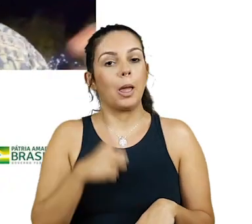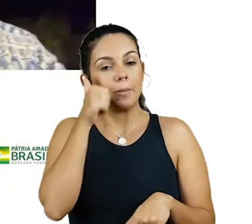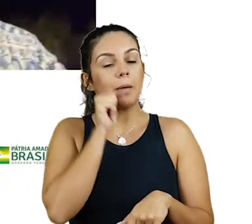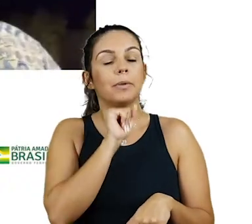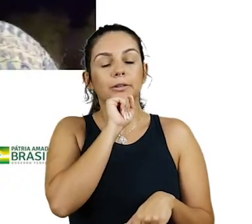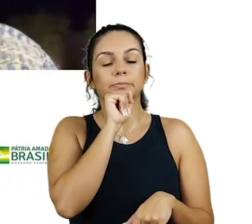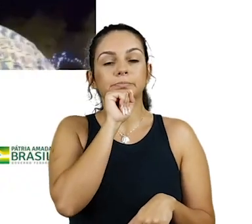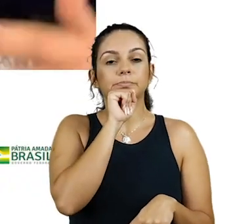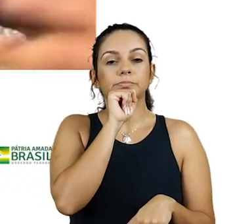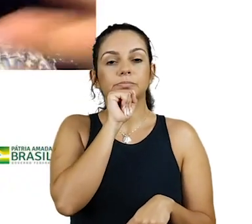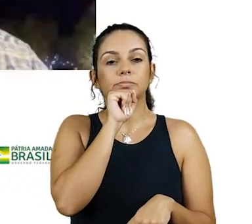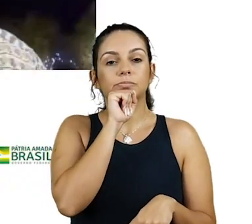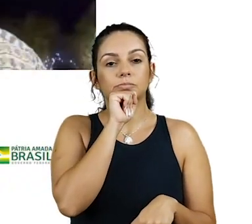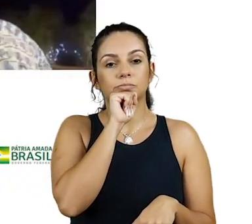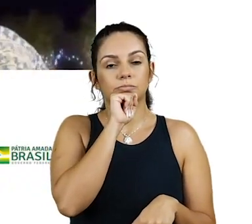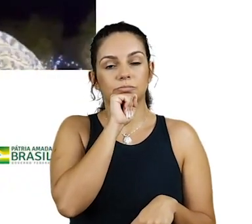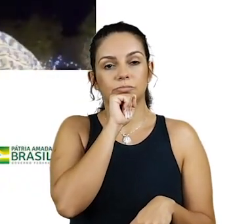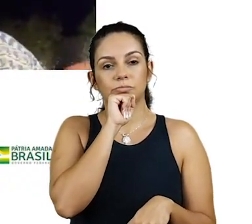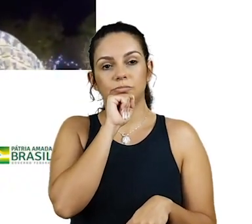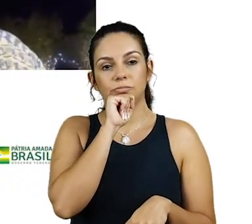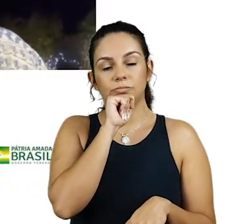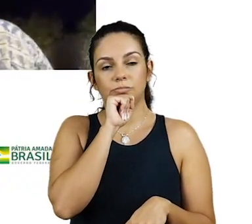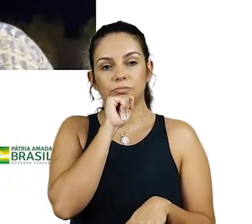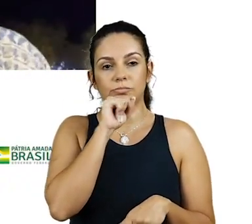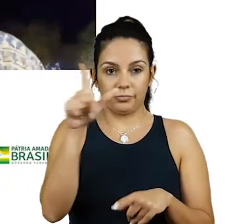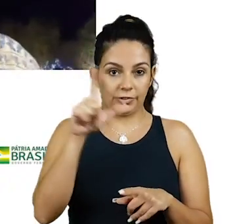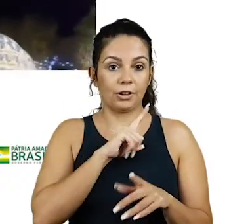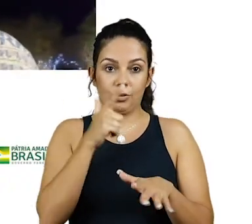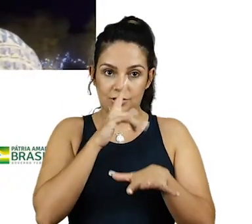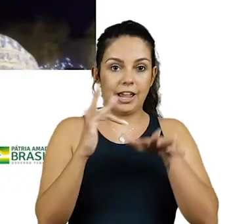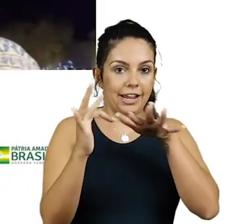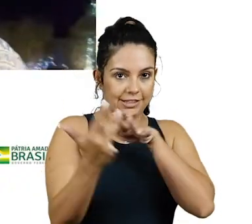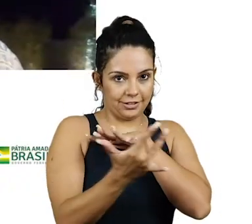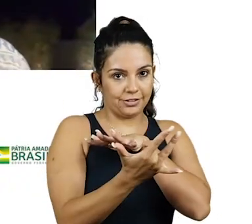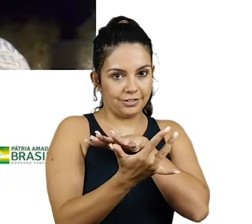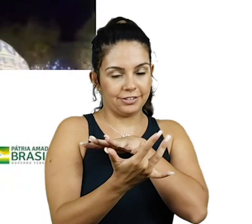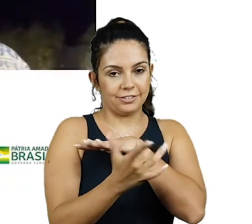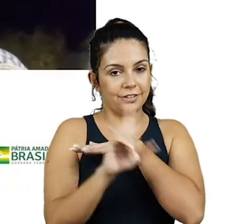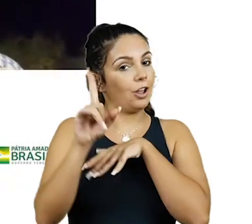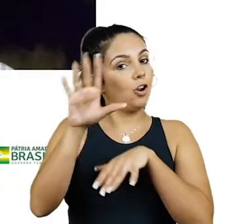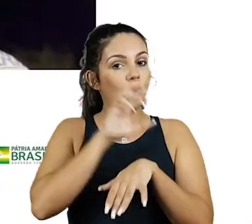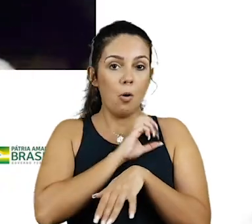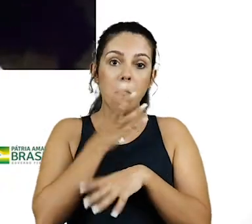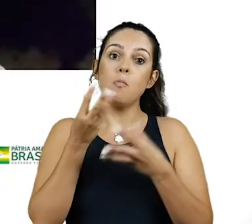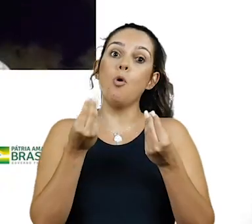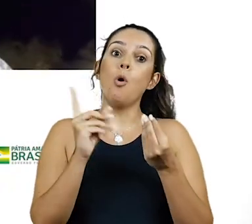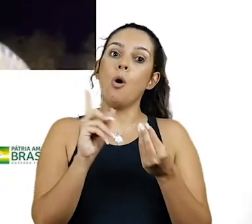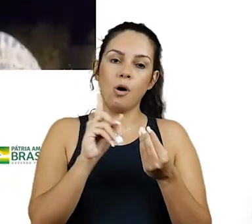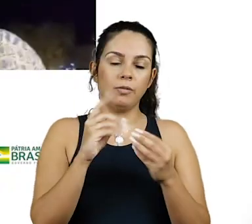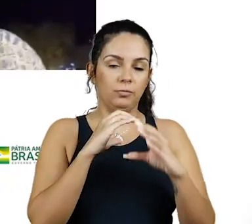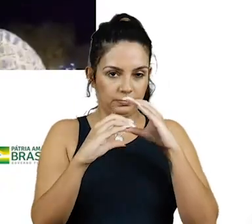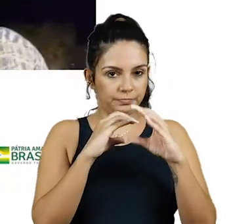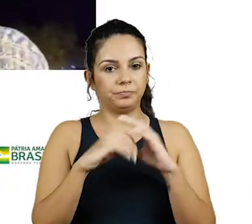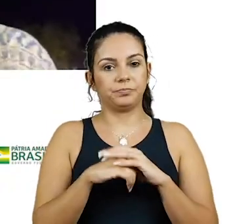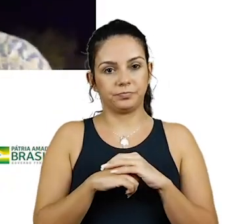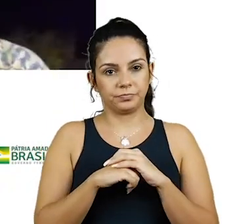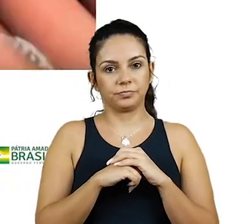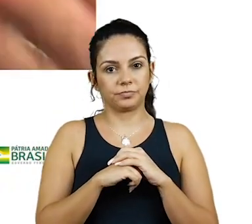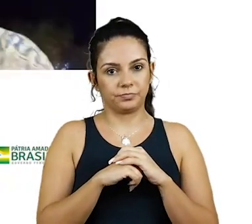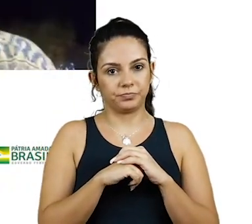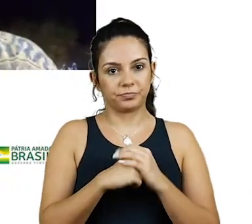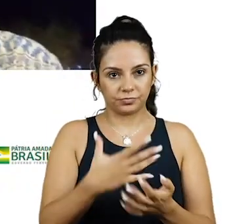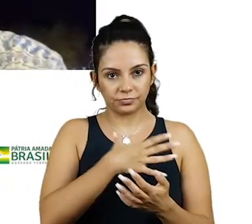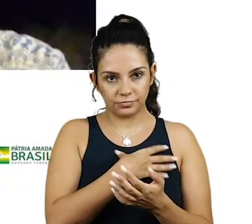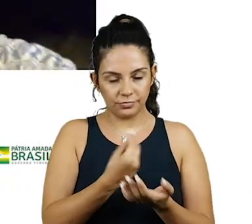mãe é bastante hábil com rede social, mas não é o meio favorito dela de comunicação. É claro, ainda mais